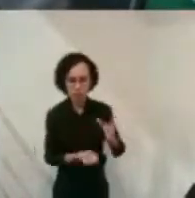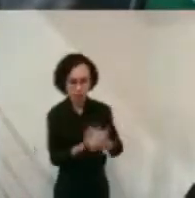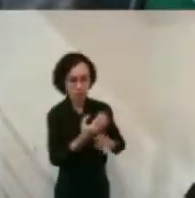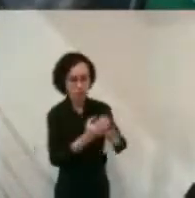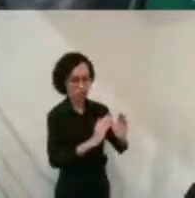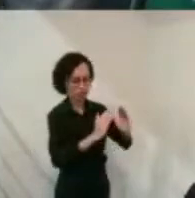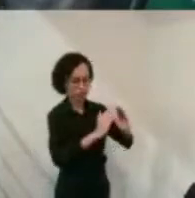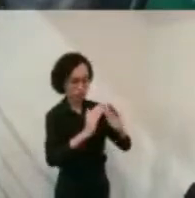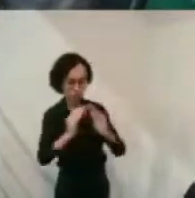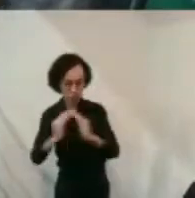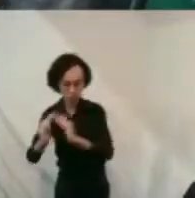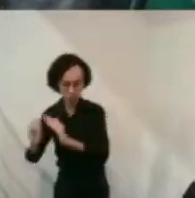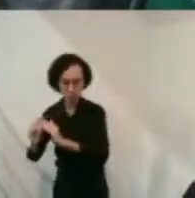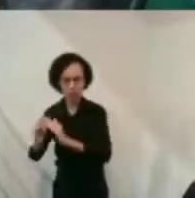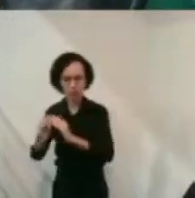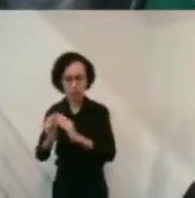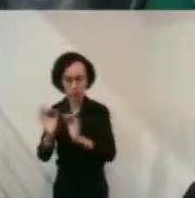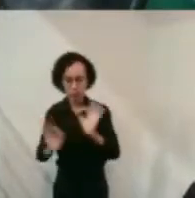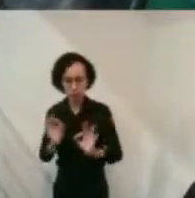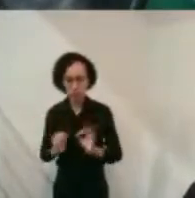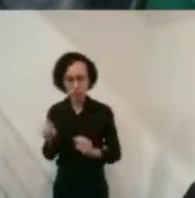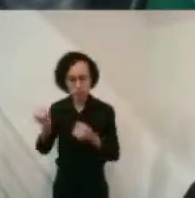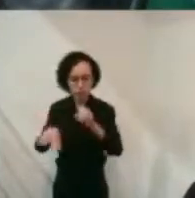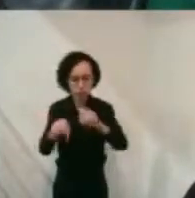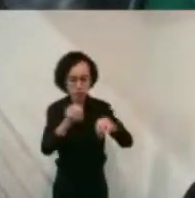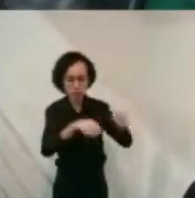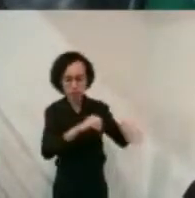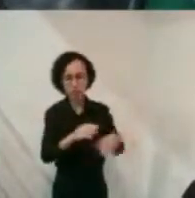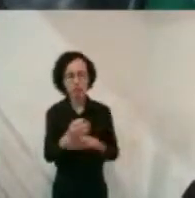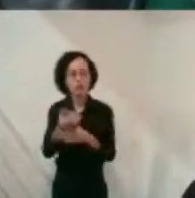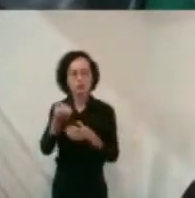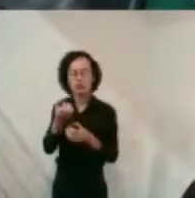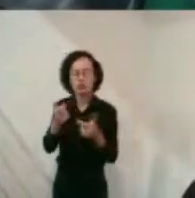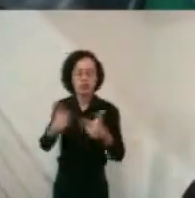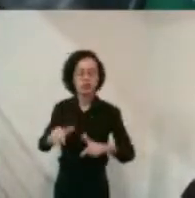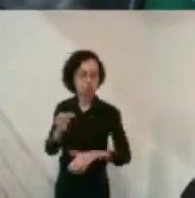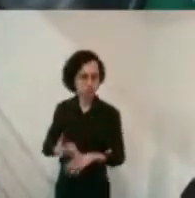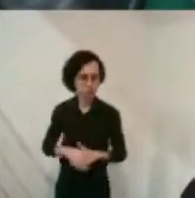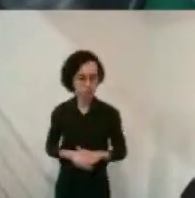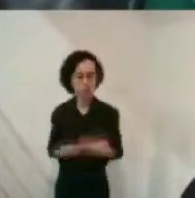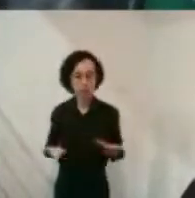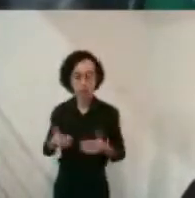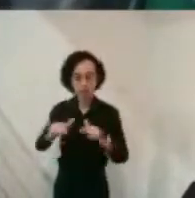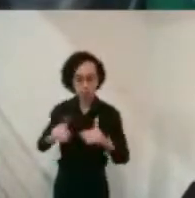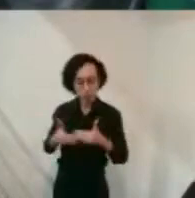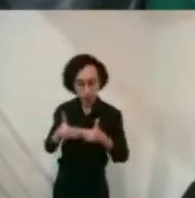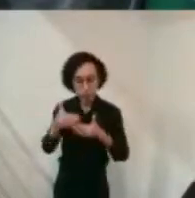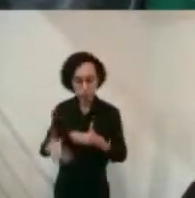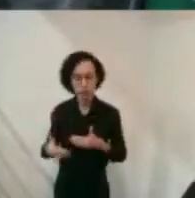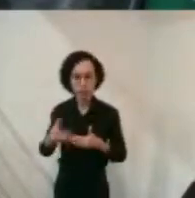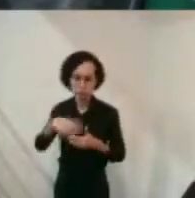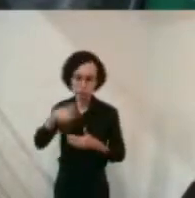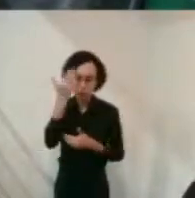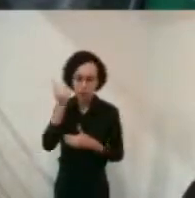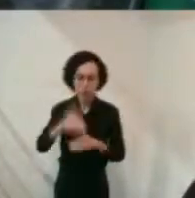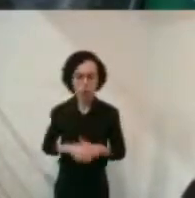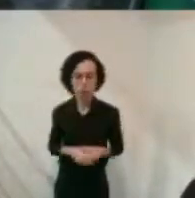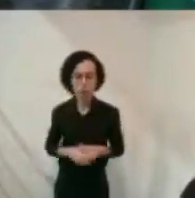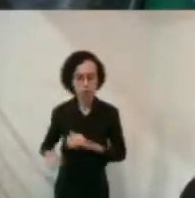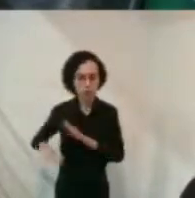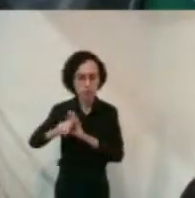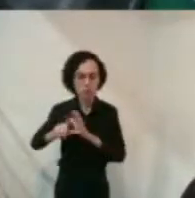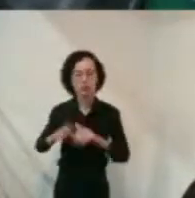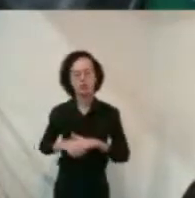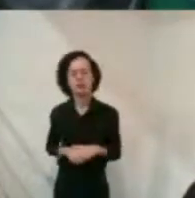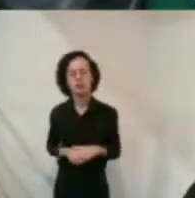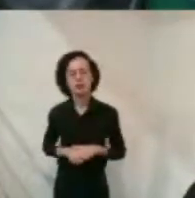com todas as condições de trabalho dele. E ele só pode trabalhar a partir daí, e vocês sabem melhor do que eu isso, pela lei,